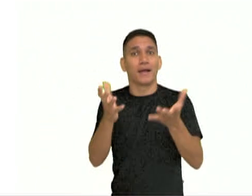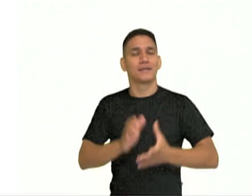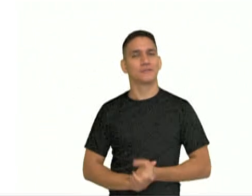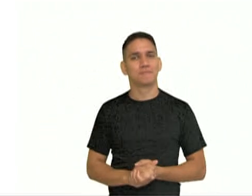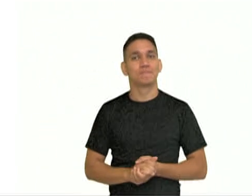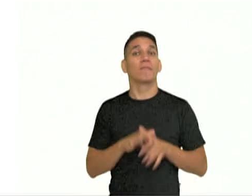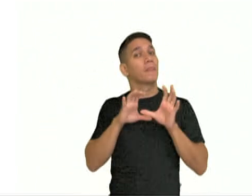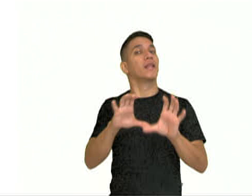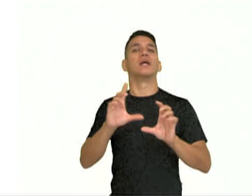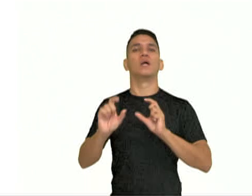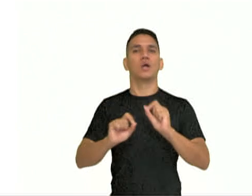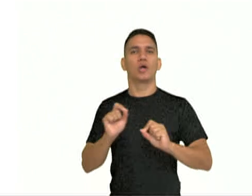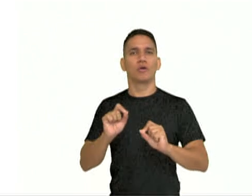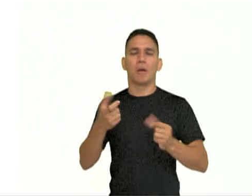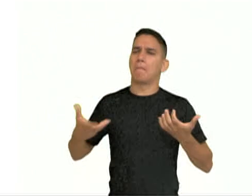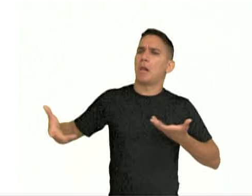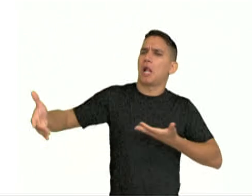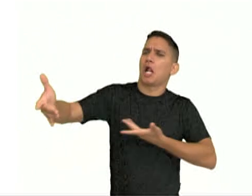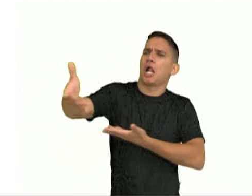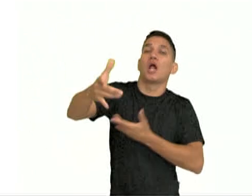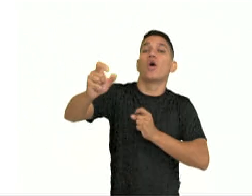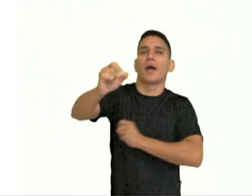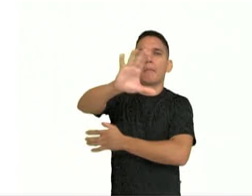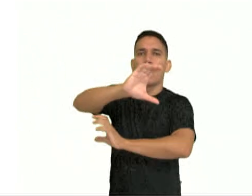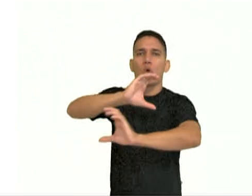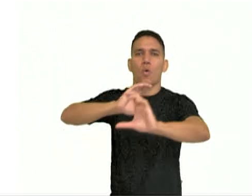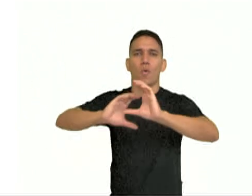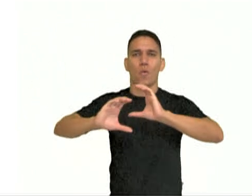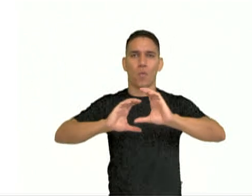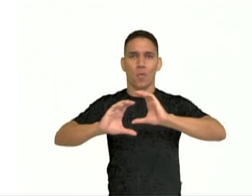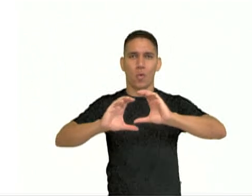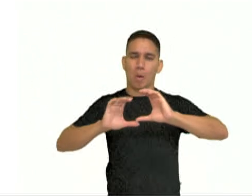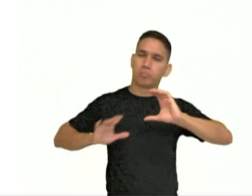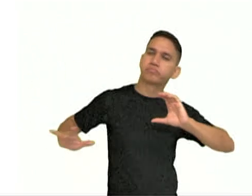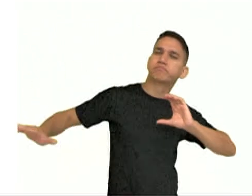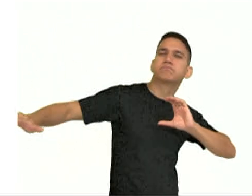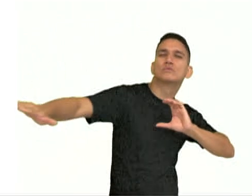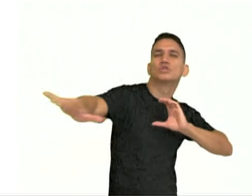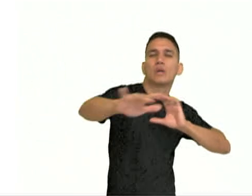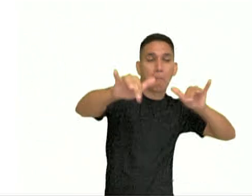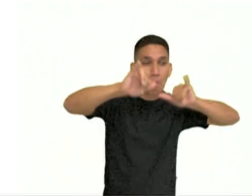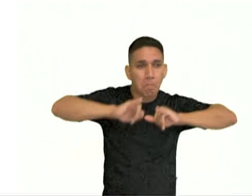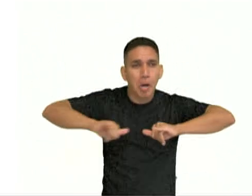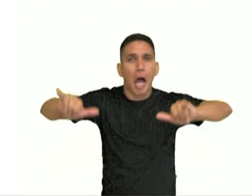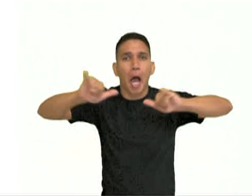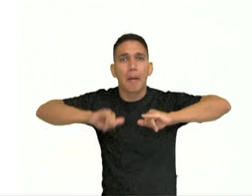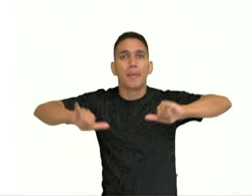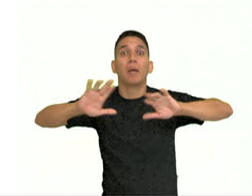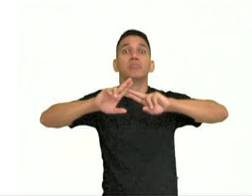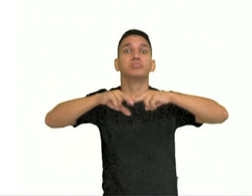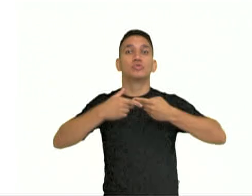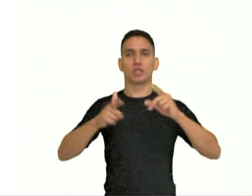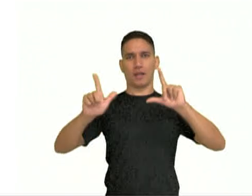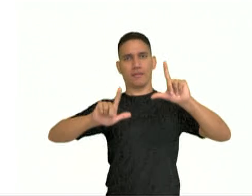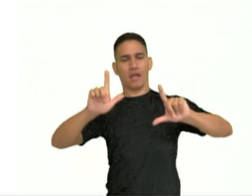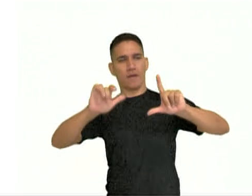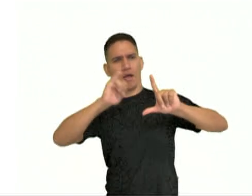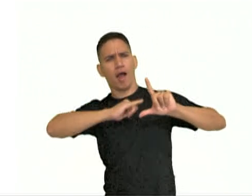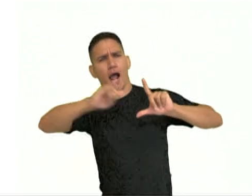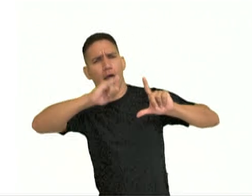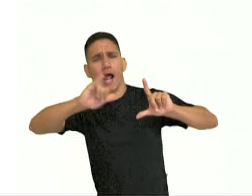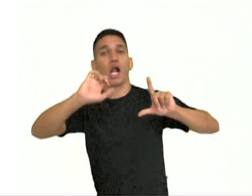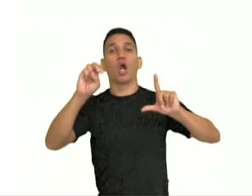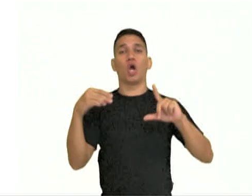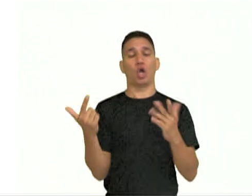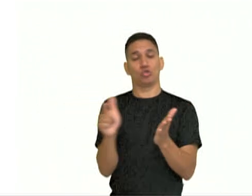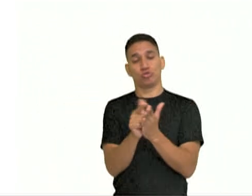Dessa maneira, engloba a comunicação de massa. Para isso, uma propaganda na televisão ou no anúncio do